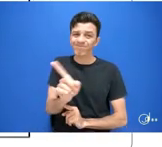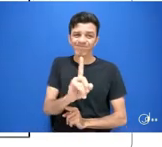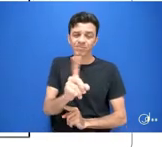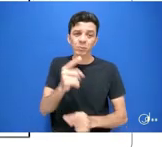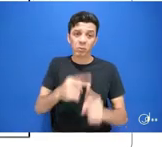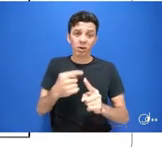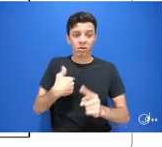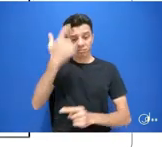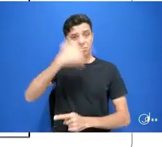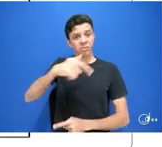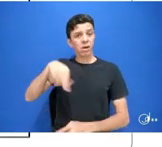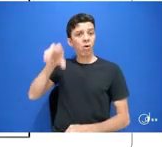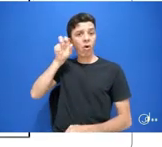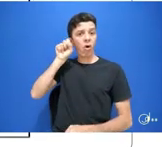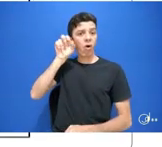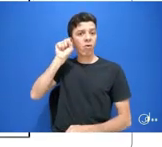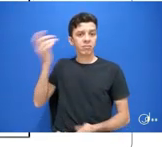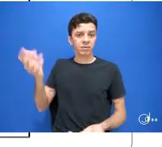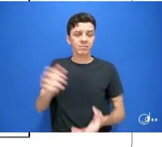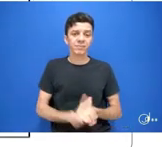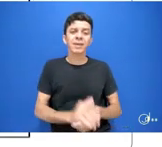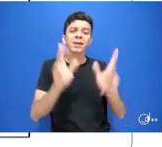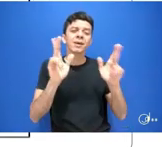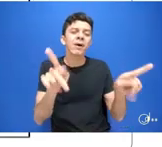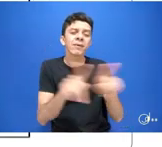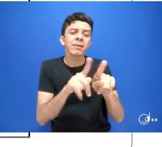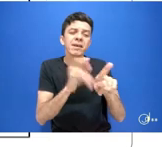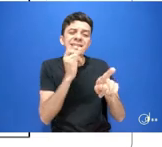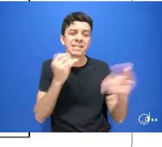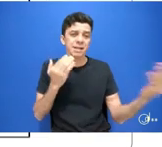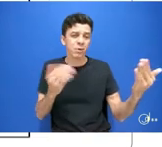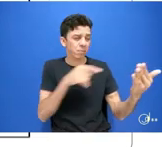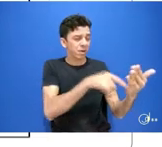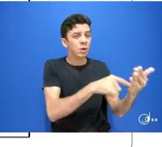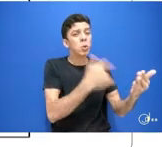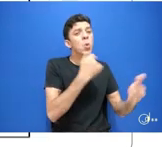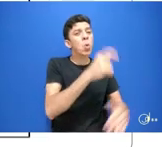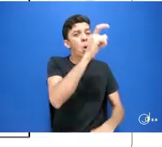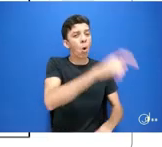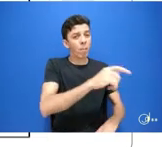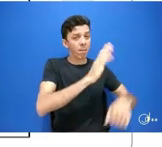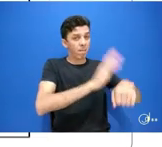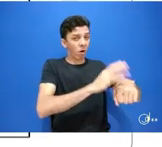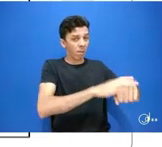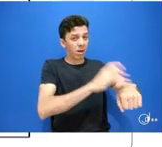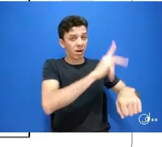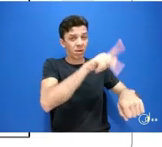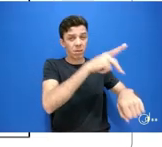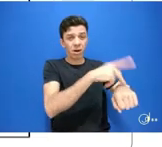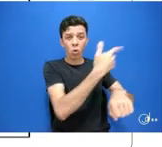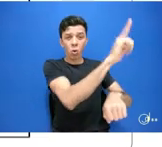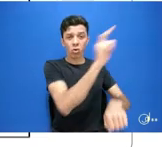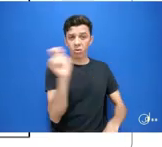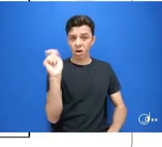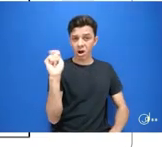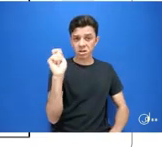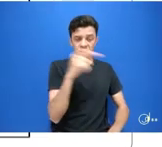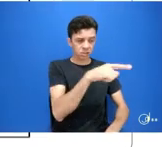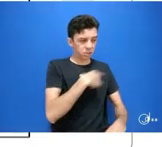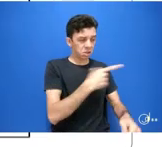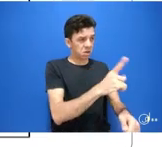é ouvinte. De igual modo, por exemplo, uma obra de um autor argentino que mora no Brasil, fluente em